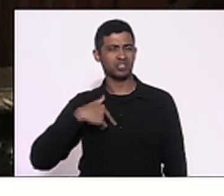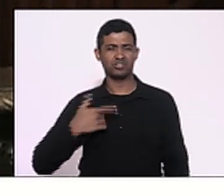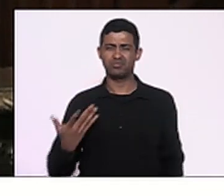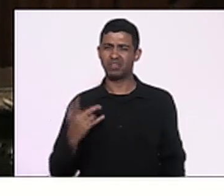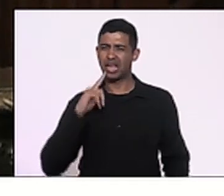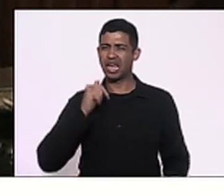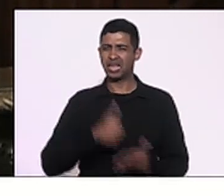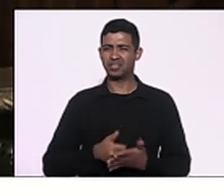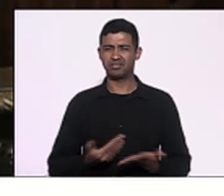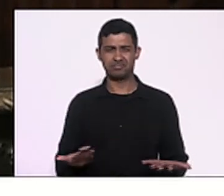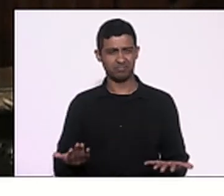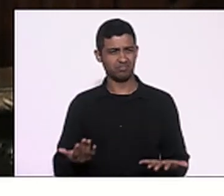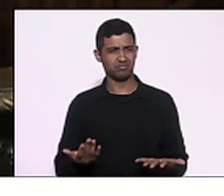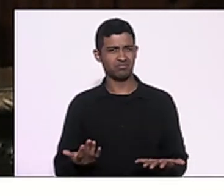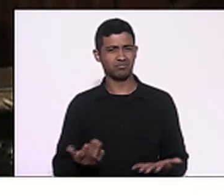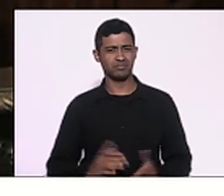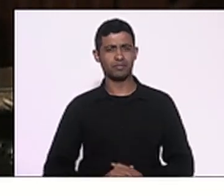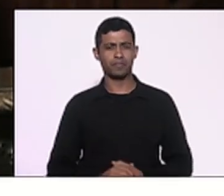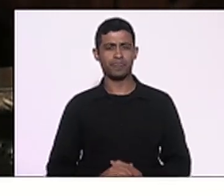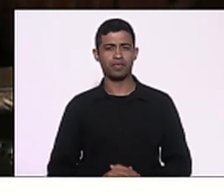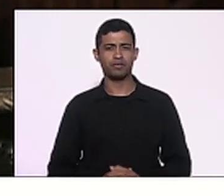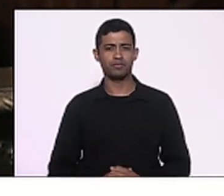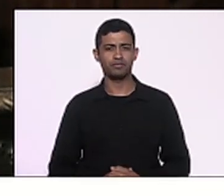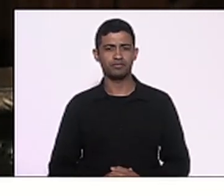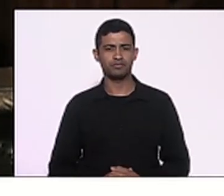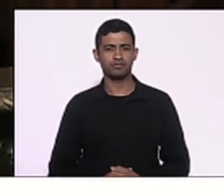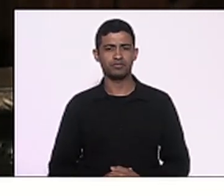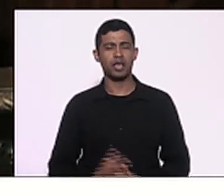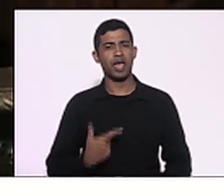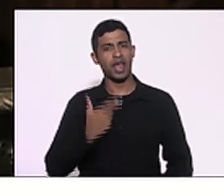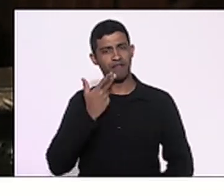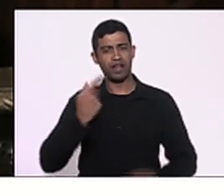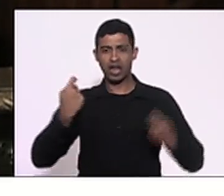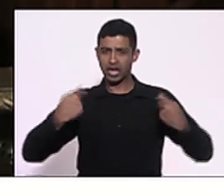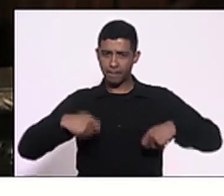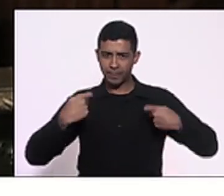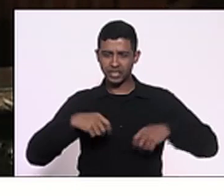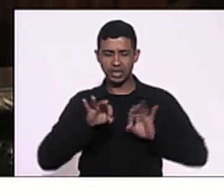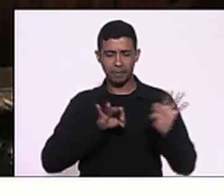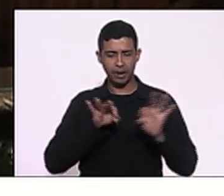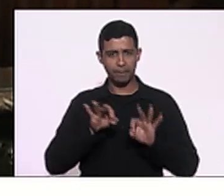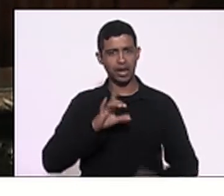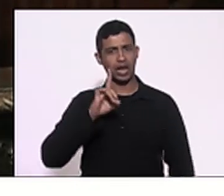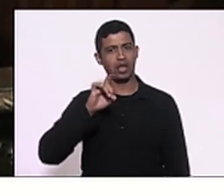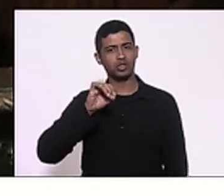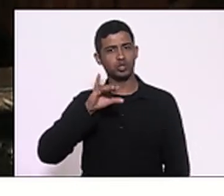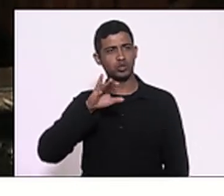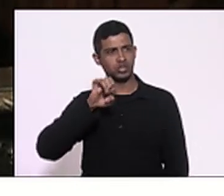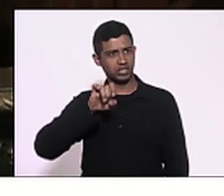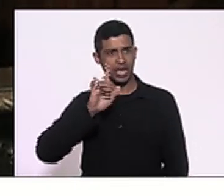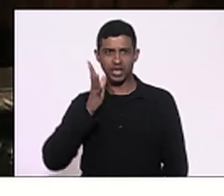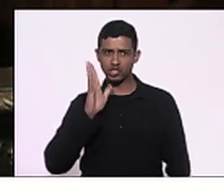Cefet, o eleito, endossado pela consultoria jurídica do MEC, professor Maurício Mota,